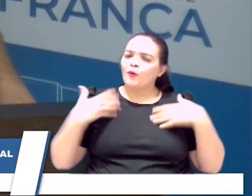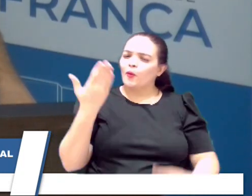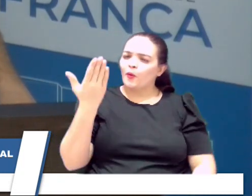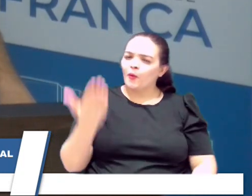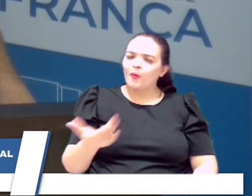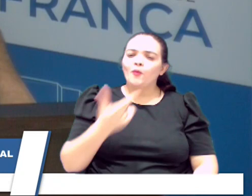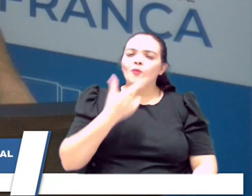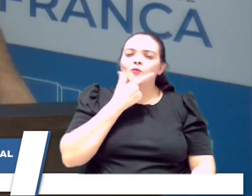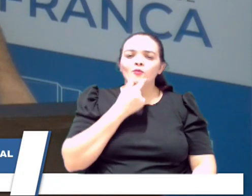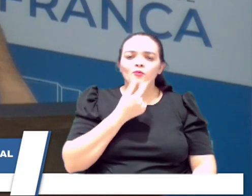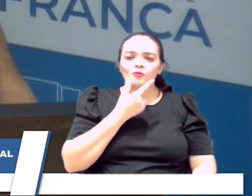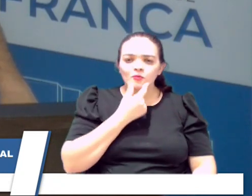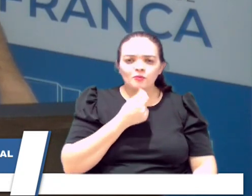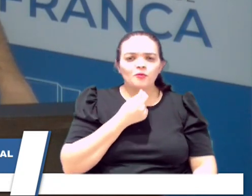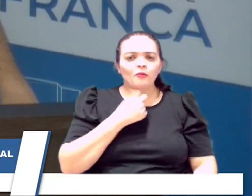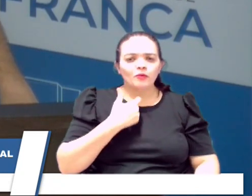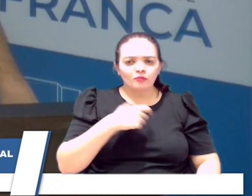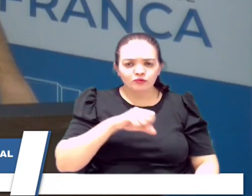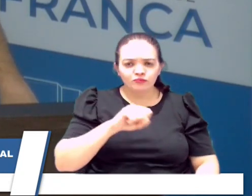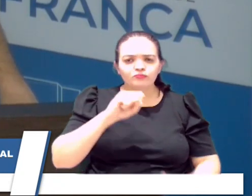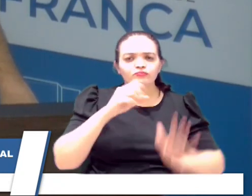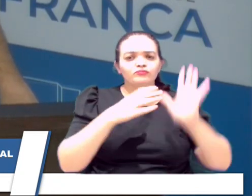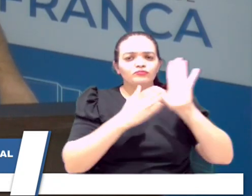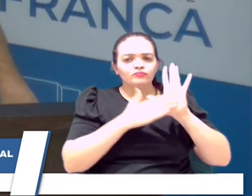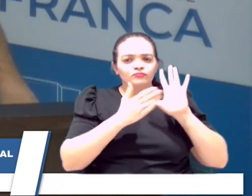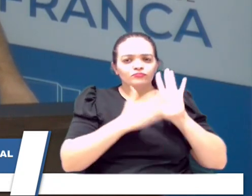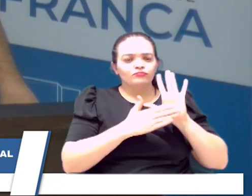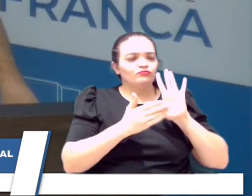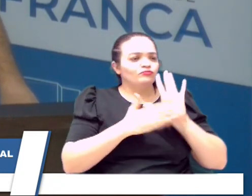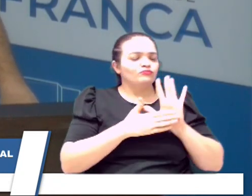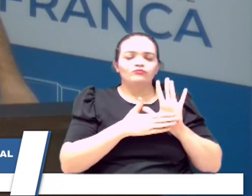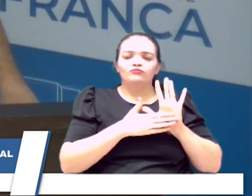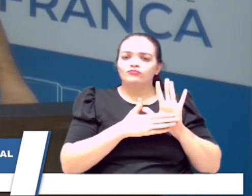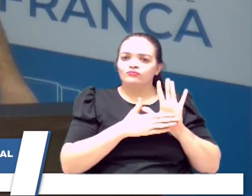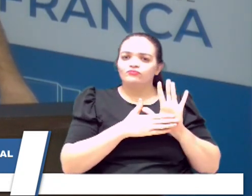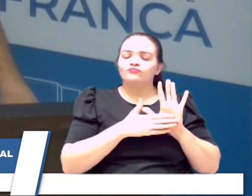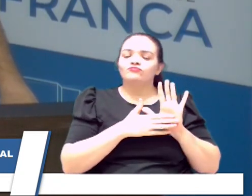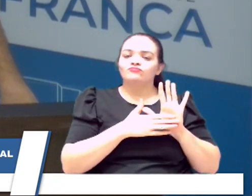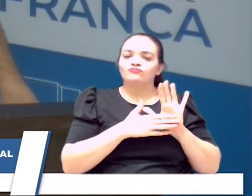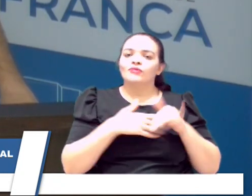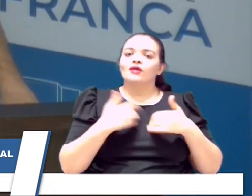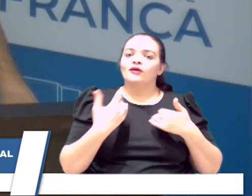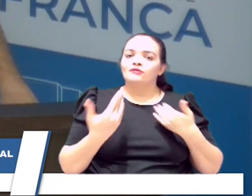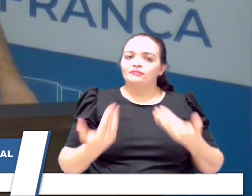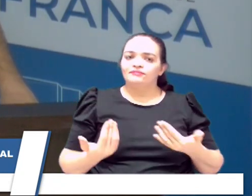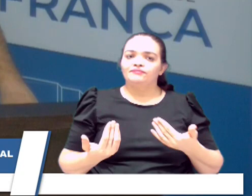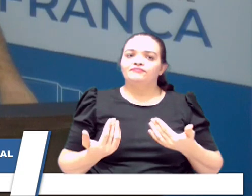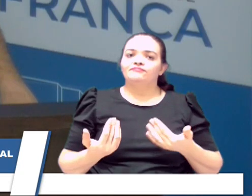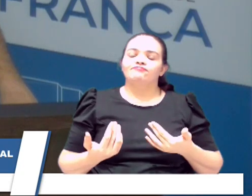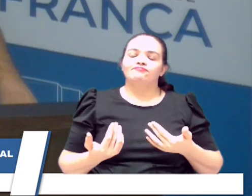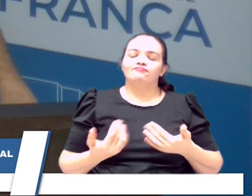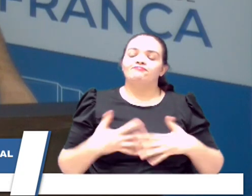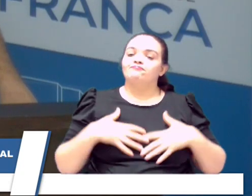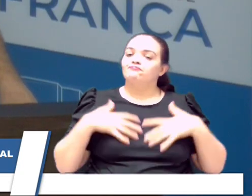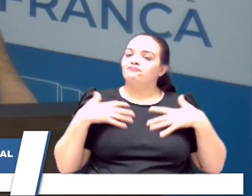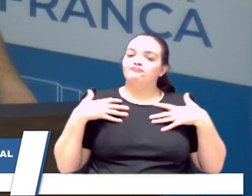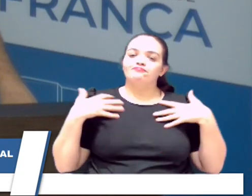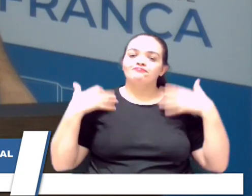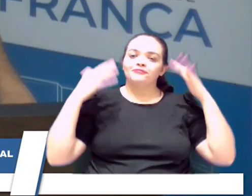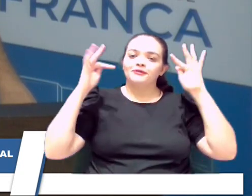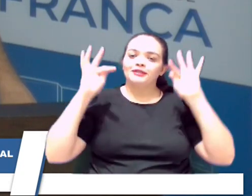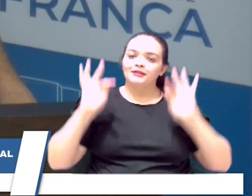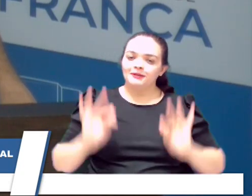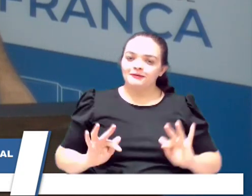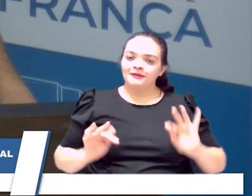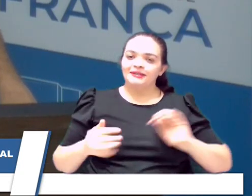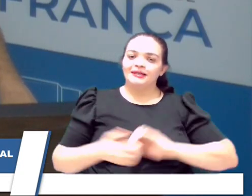nossa cidade e defende as pautas e encara gente grande. Então, muita felicidade de ter essa parceria